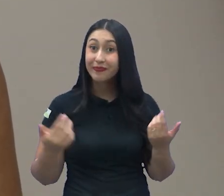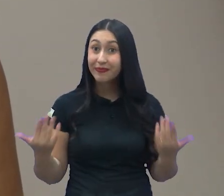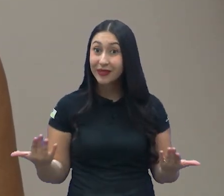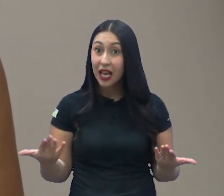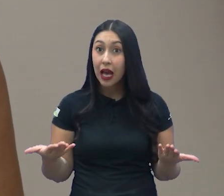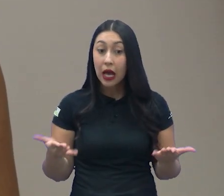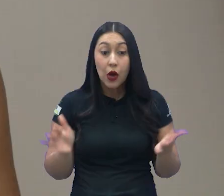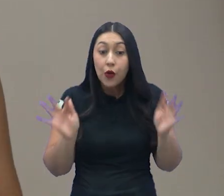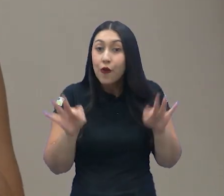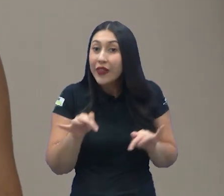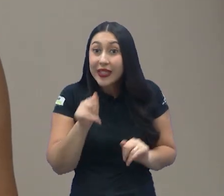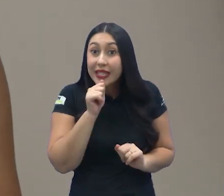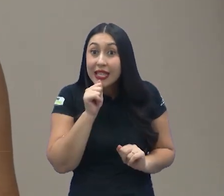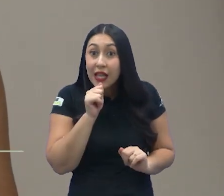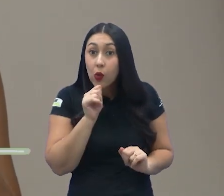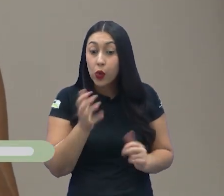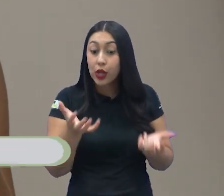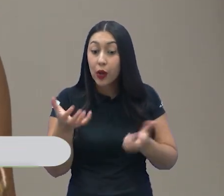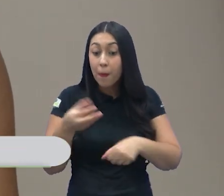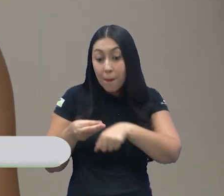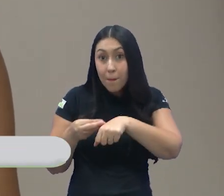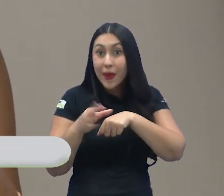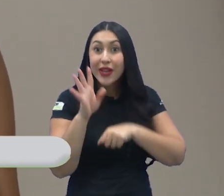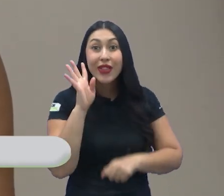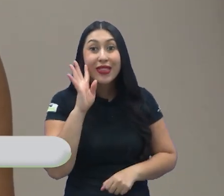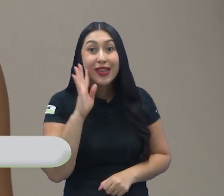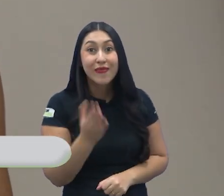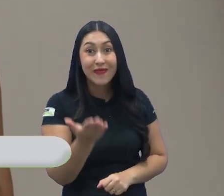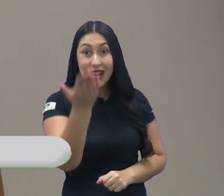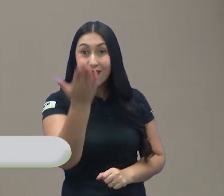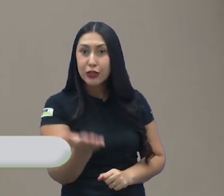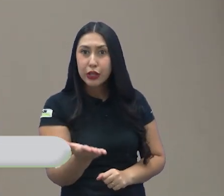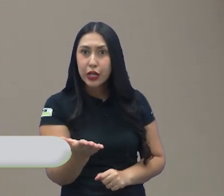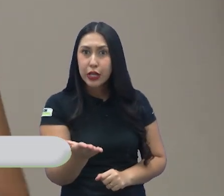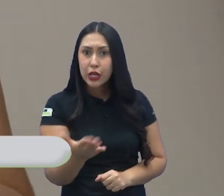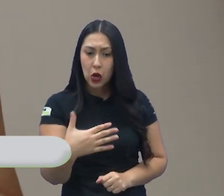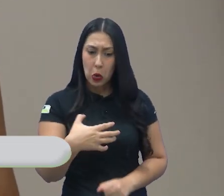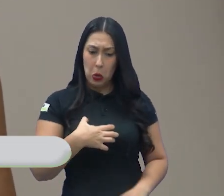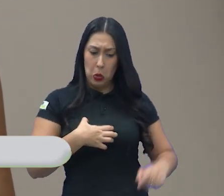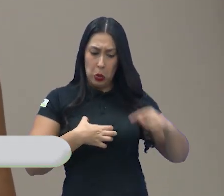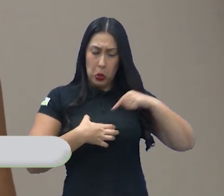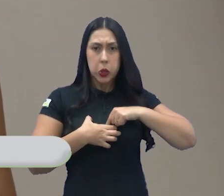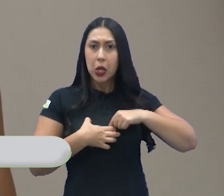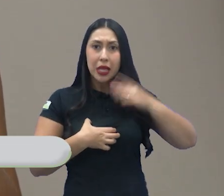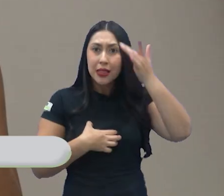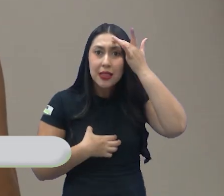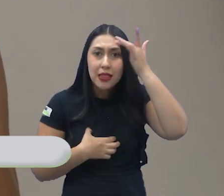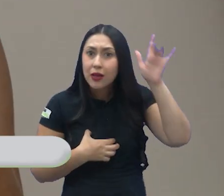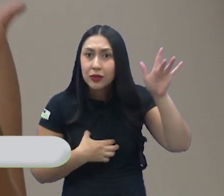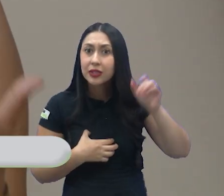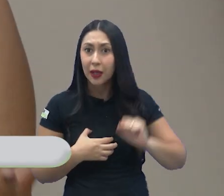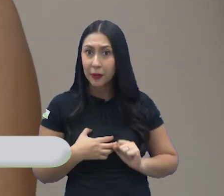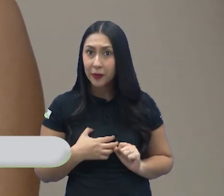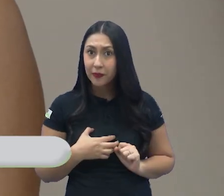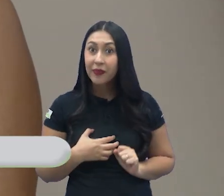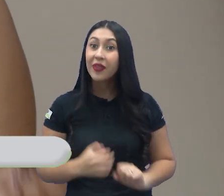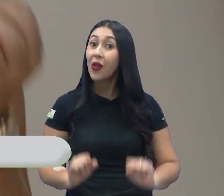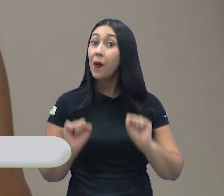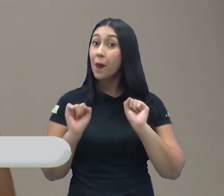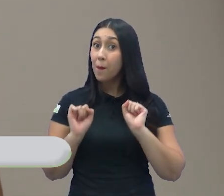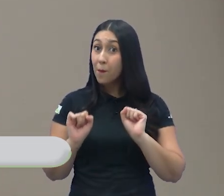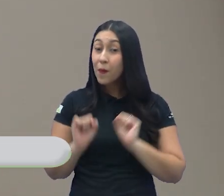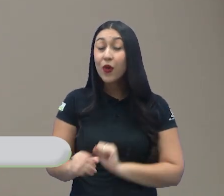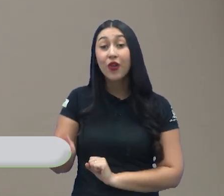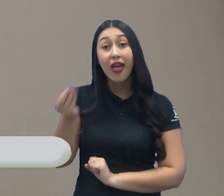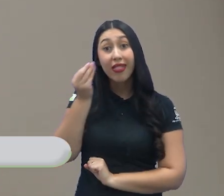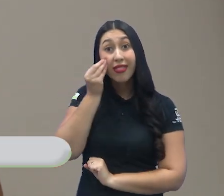encerrar o programa, uma dica bem bacana para você que ainda não sabe qual é seu tipo de temperamento. É possível fazer um teste